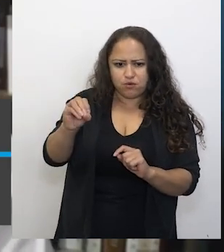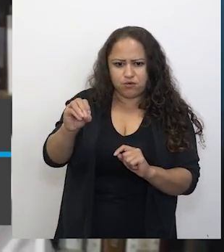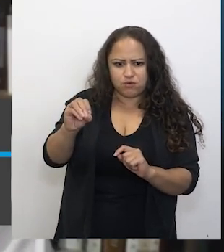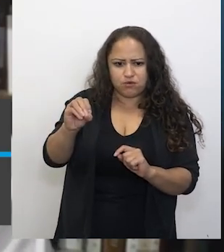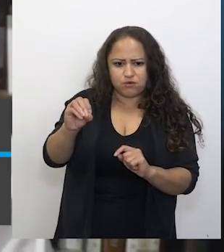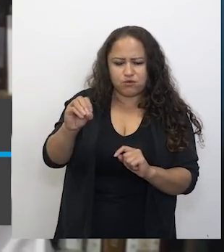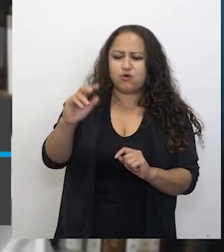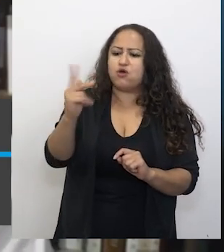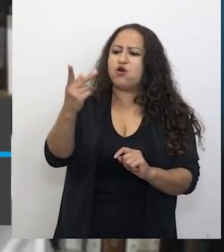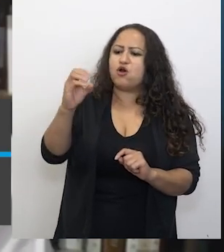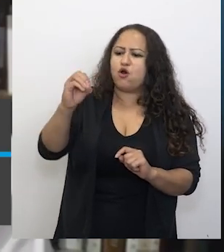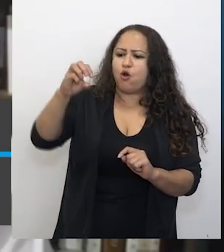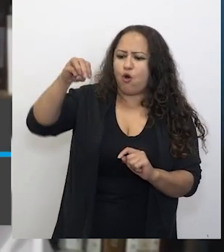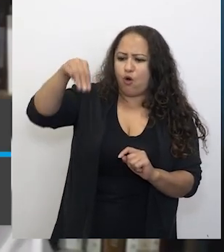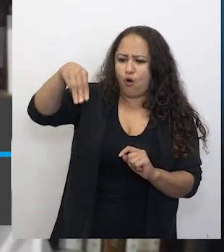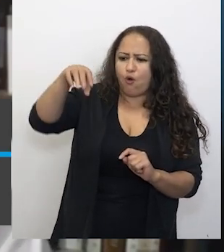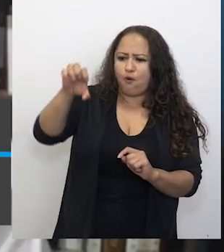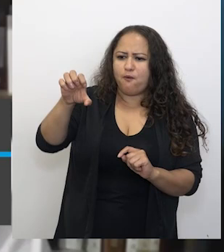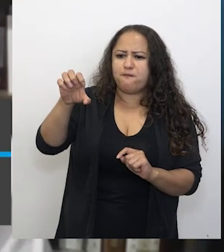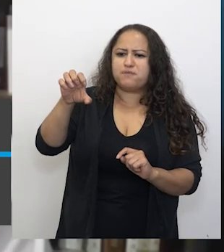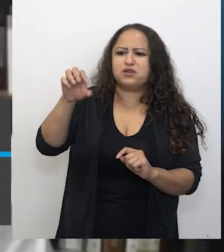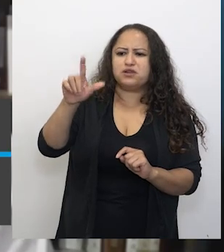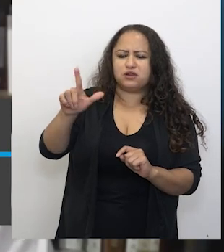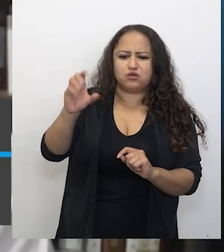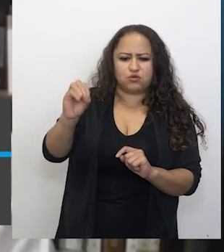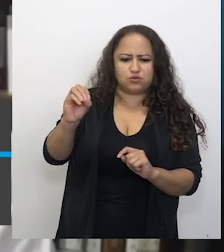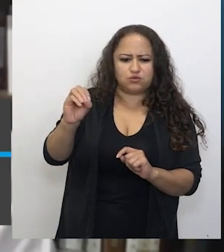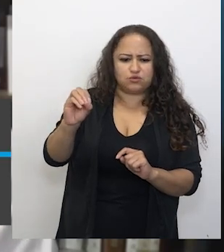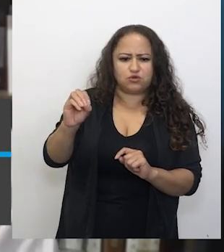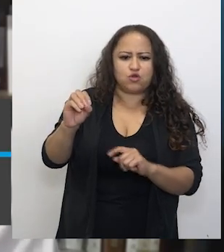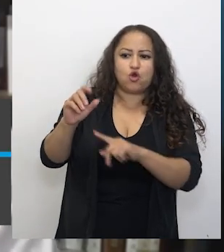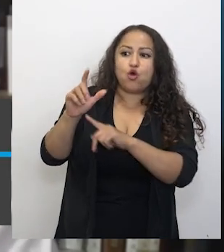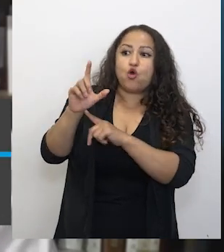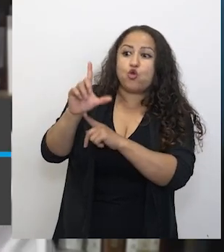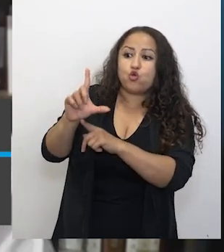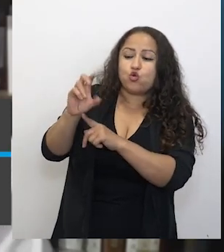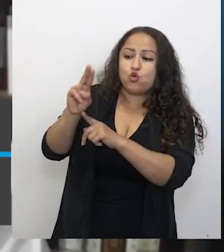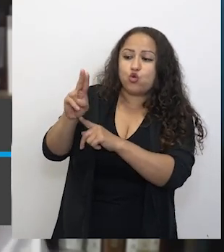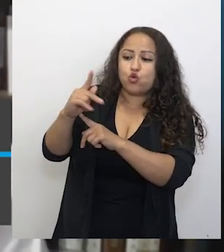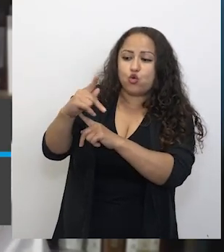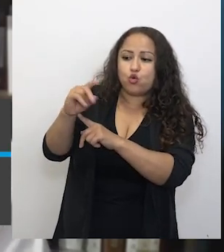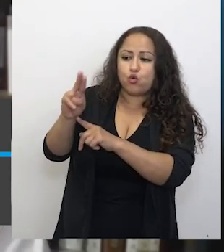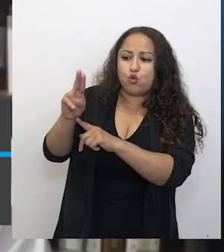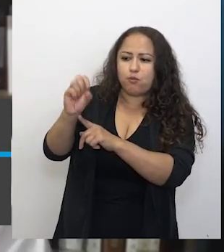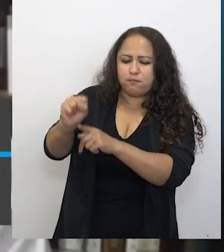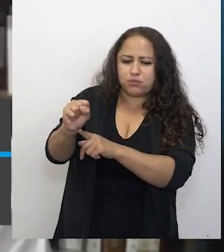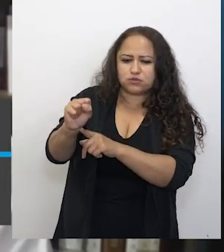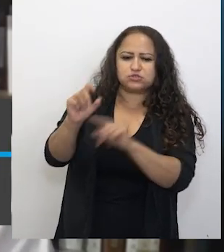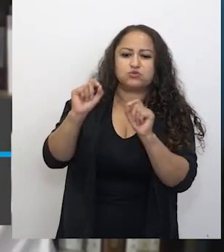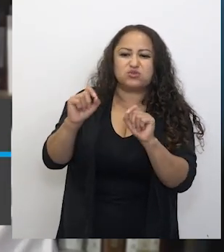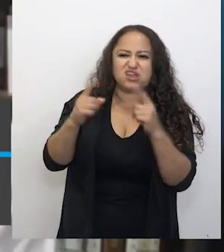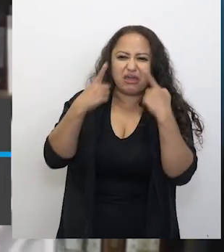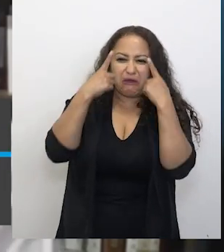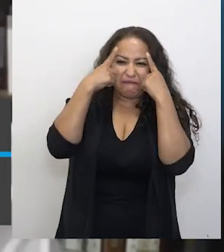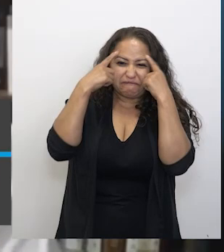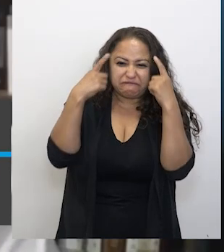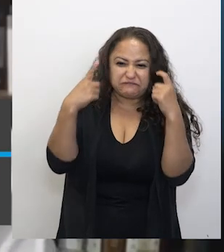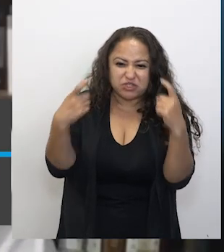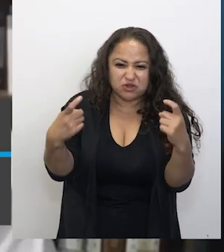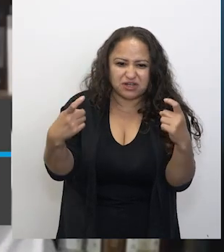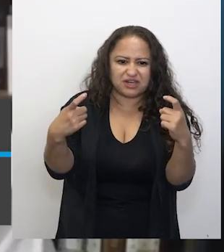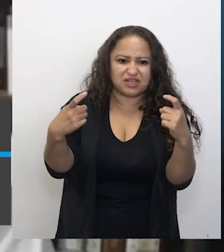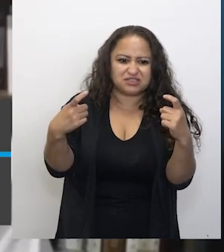vez, homo homini lupus. Ou seja, o homem é o lobo do homem, um estado de violência total. Então, se